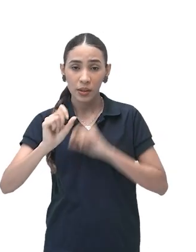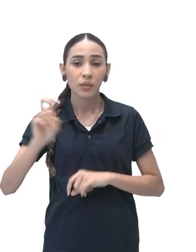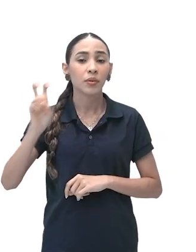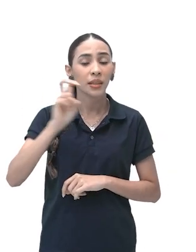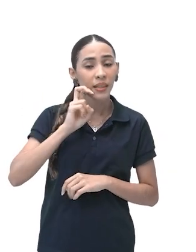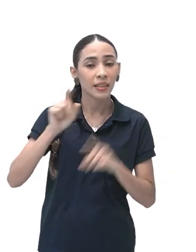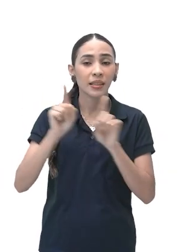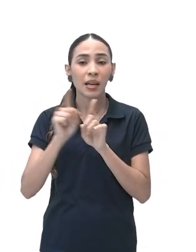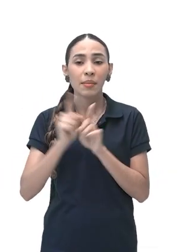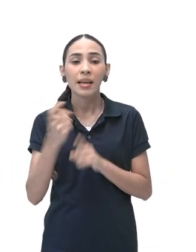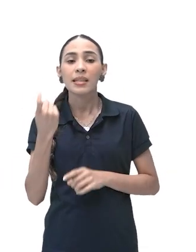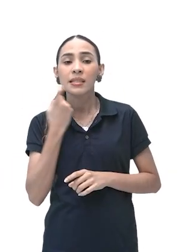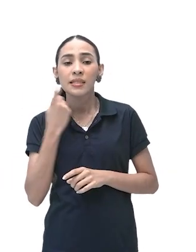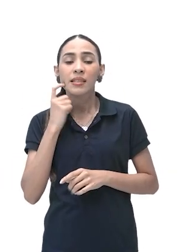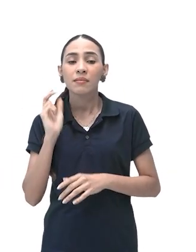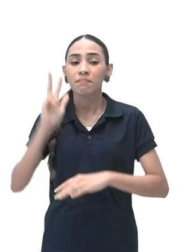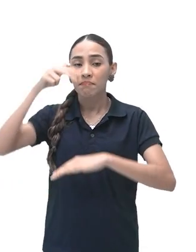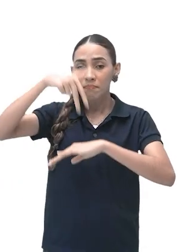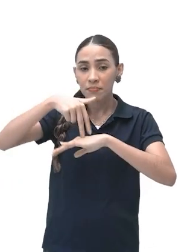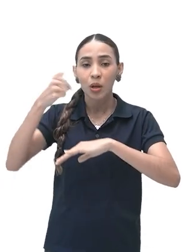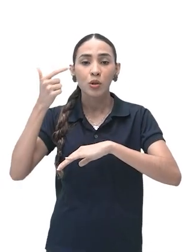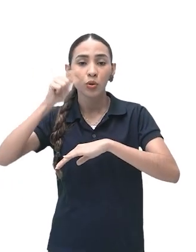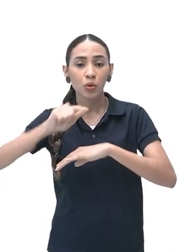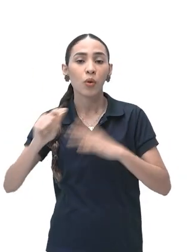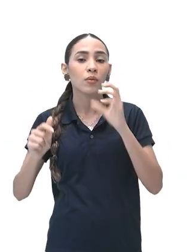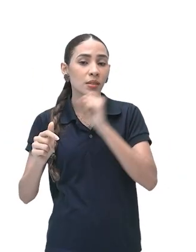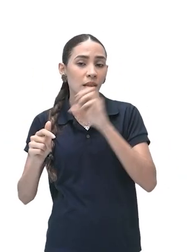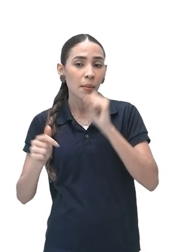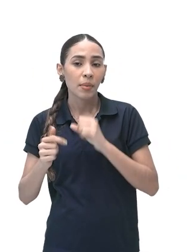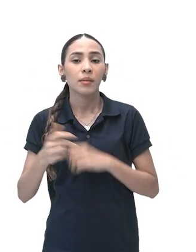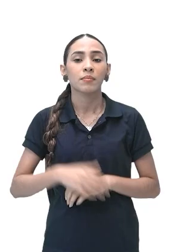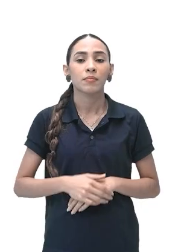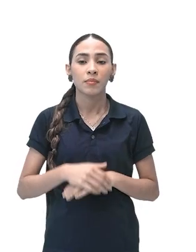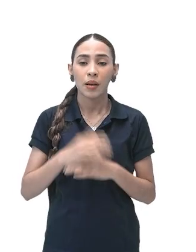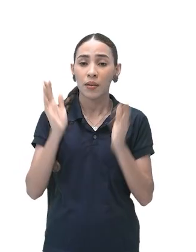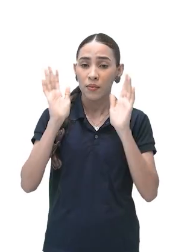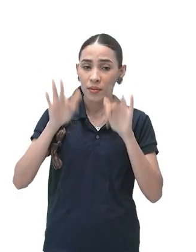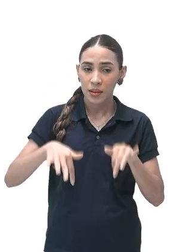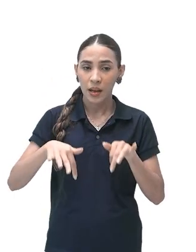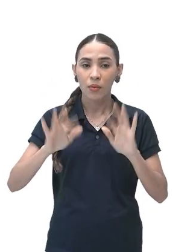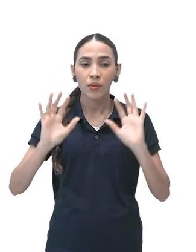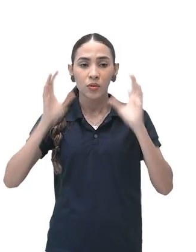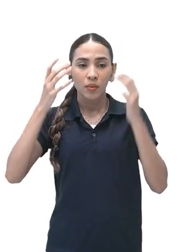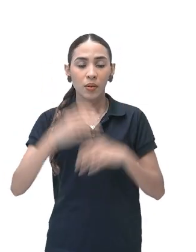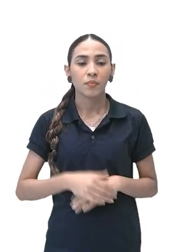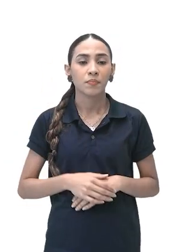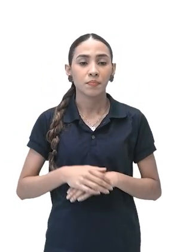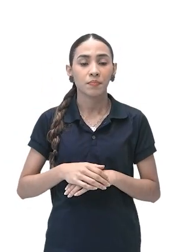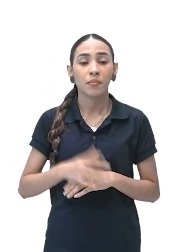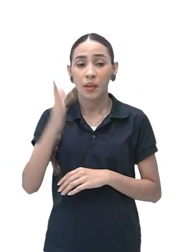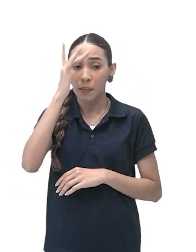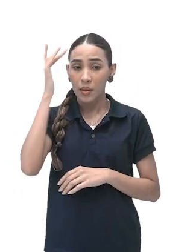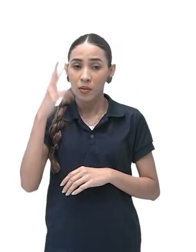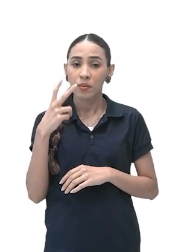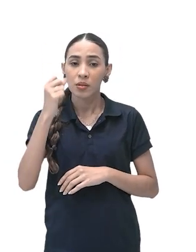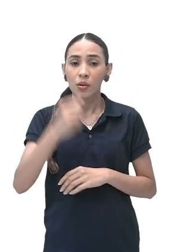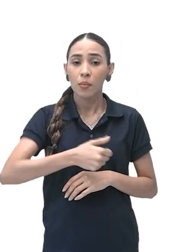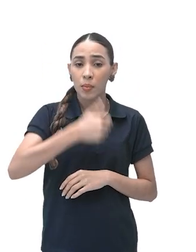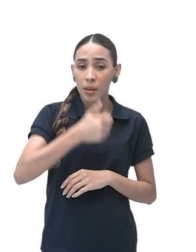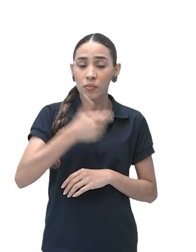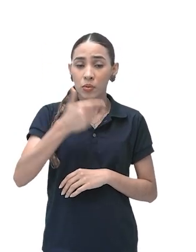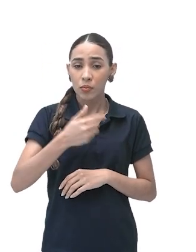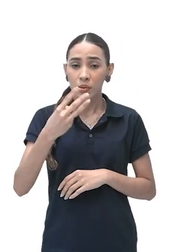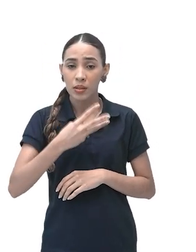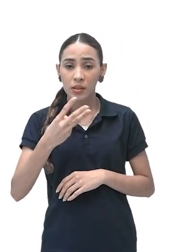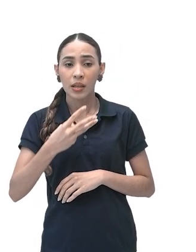quinta e sexta-feira sobem ao palco novamente no sábado para a grande final. Os artistas vencedores do primeiro, segundo e terceiro